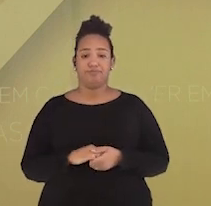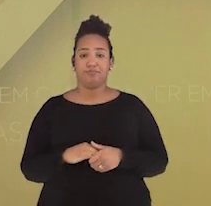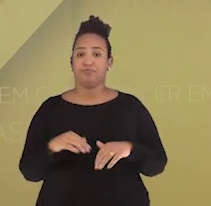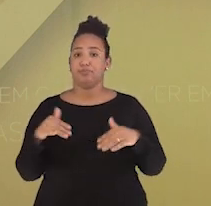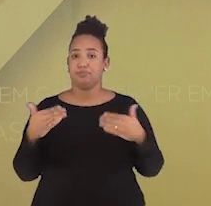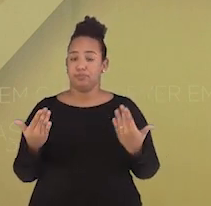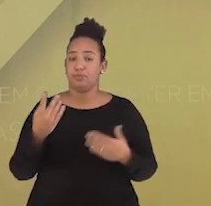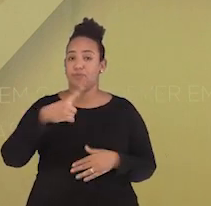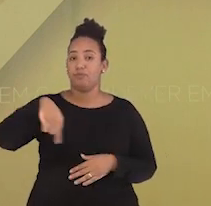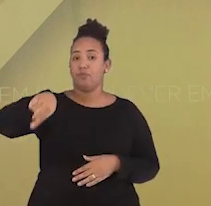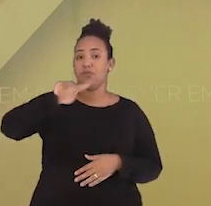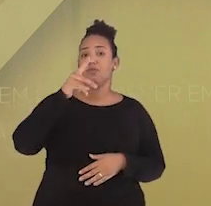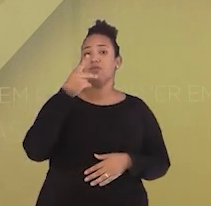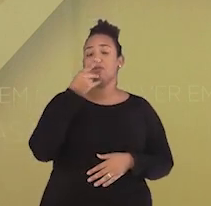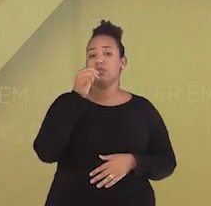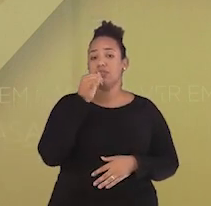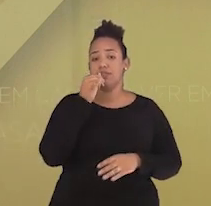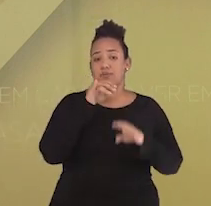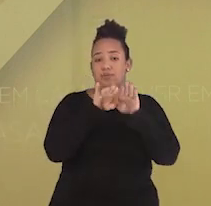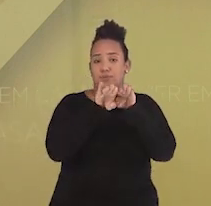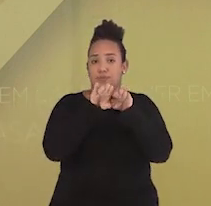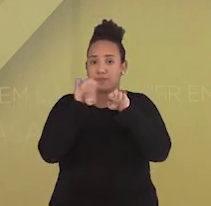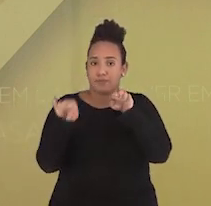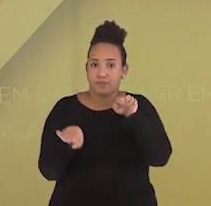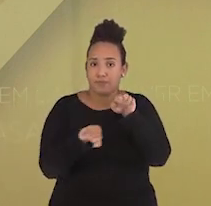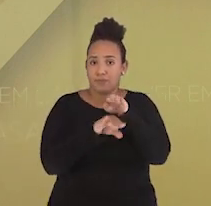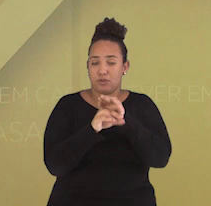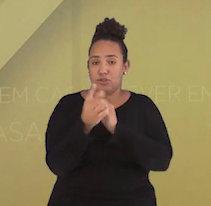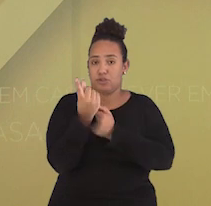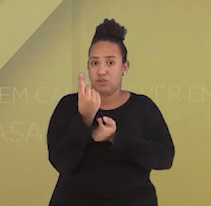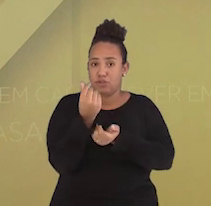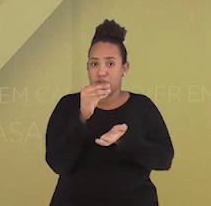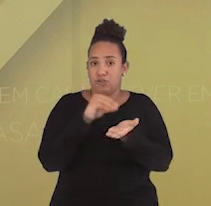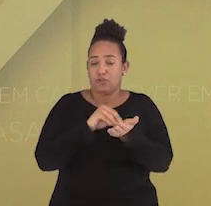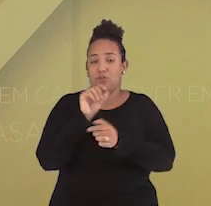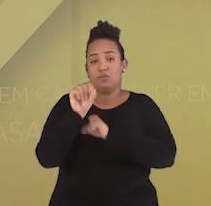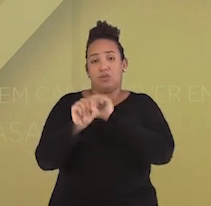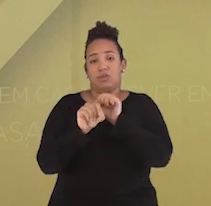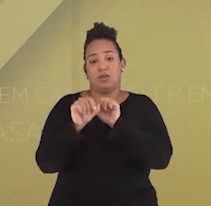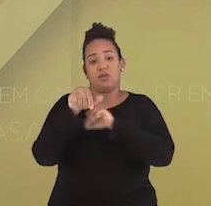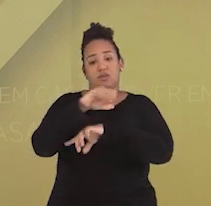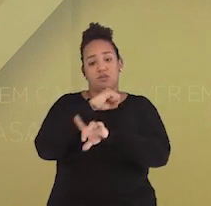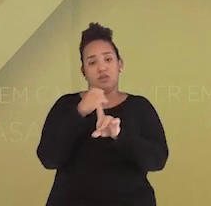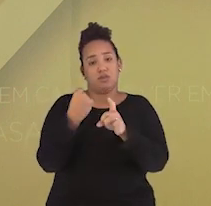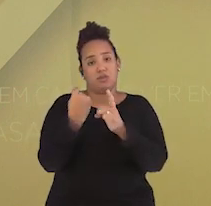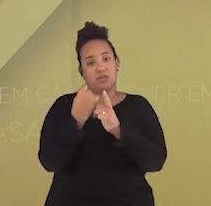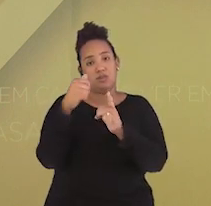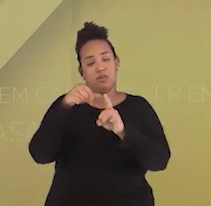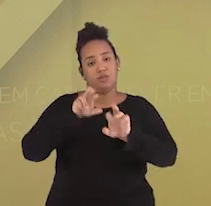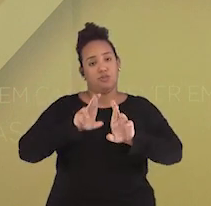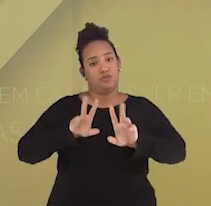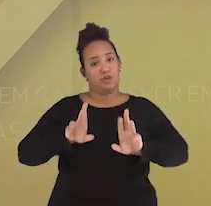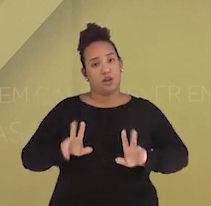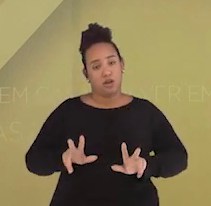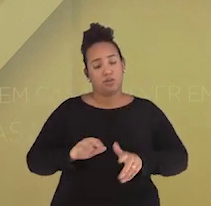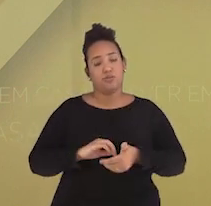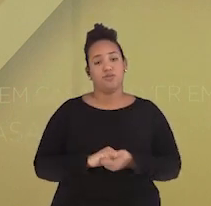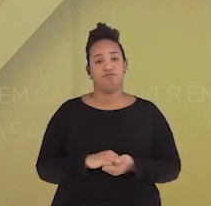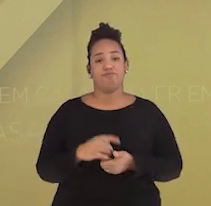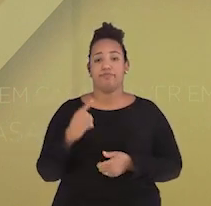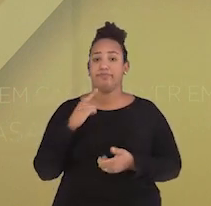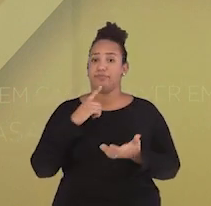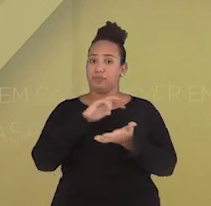renda e desigualdade, estamos falando de muita diferença social. São muitas pessoas